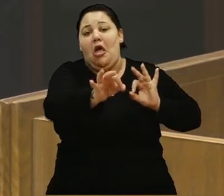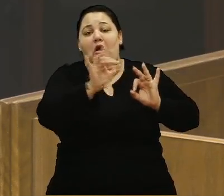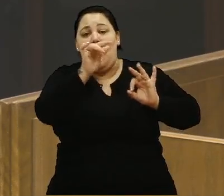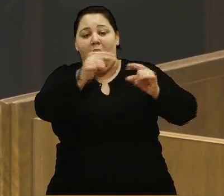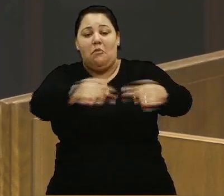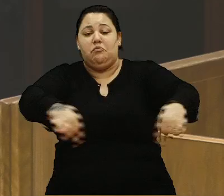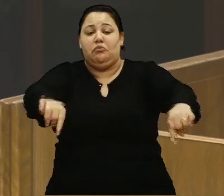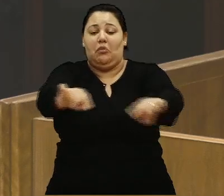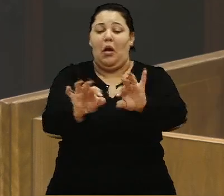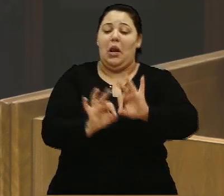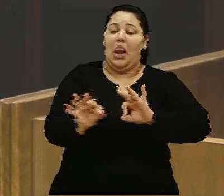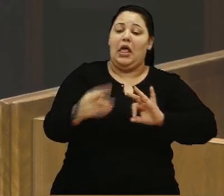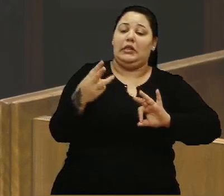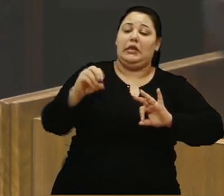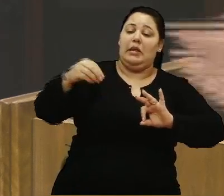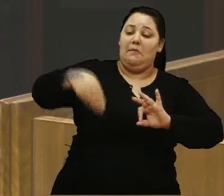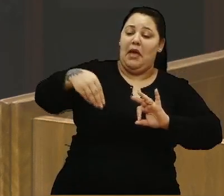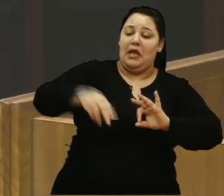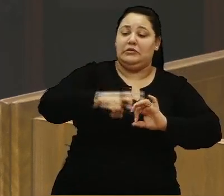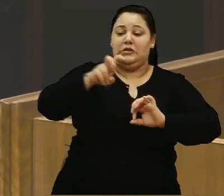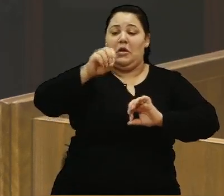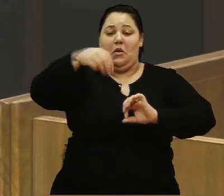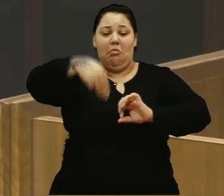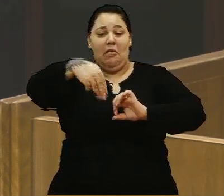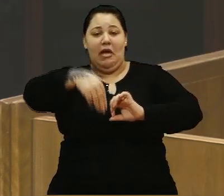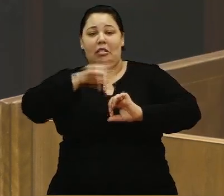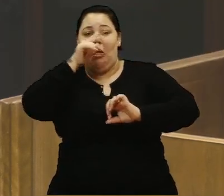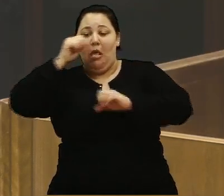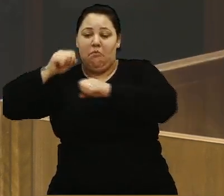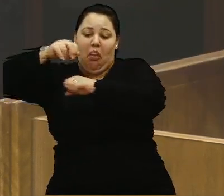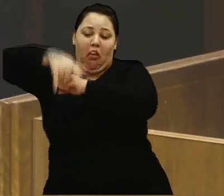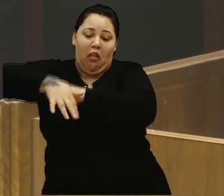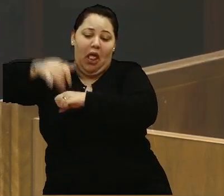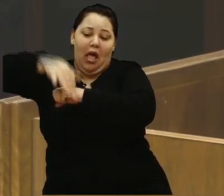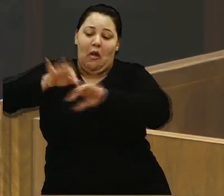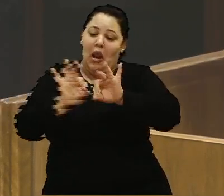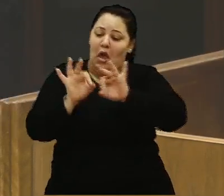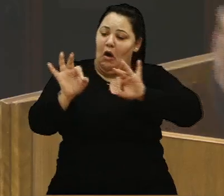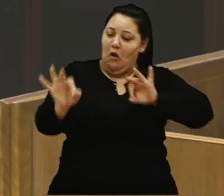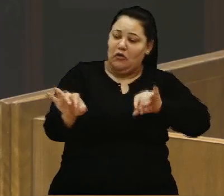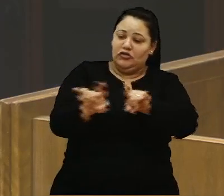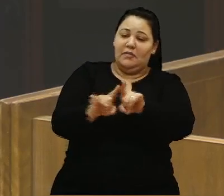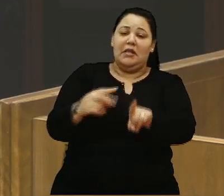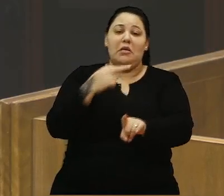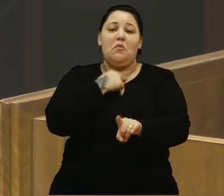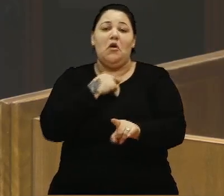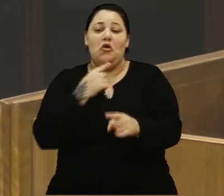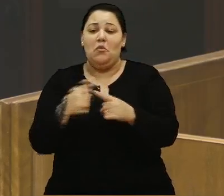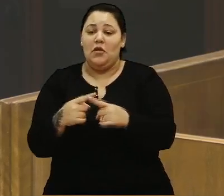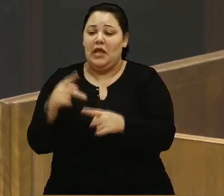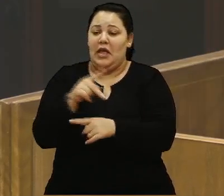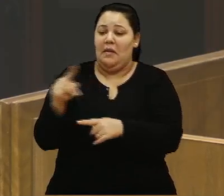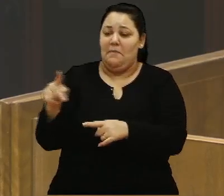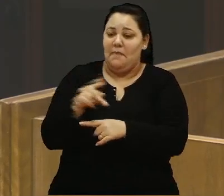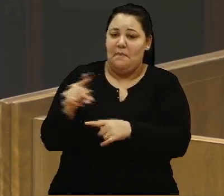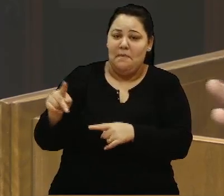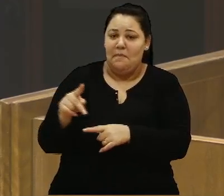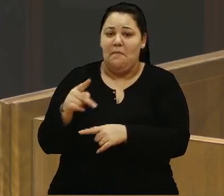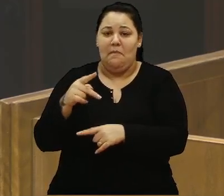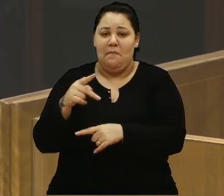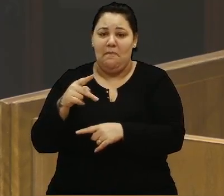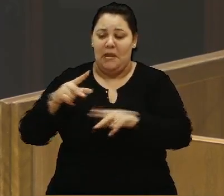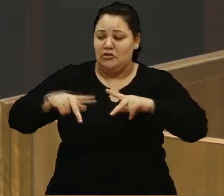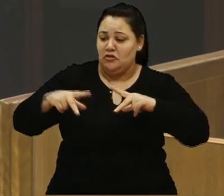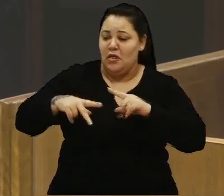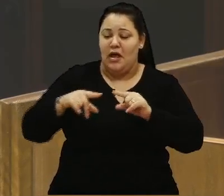do córrego, mais 50 da nascente, não pode porque ali é APP, porque é isso, porque é aquilo, não podem